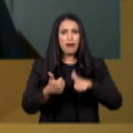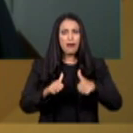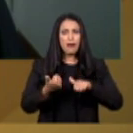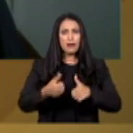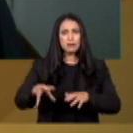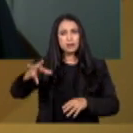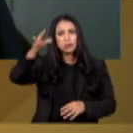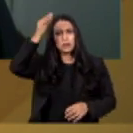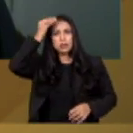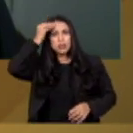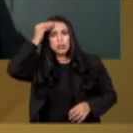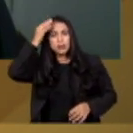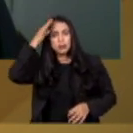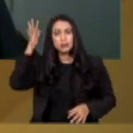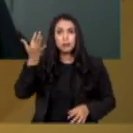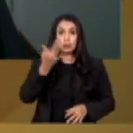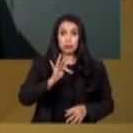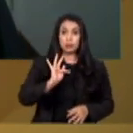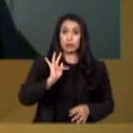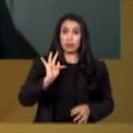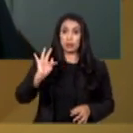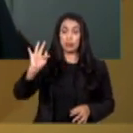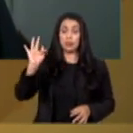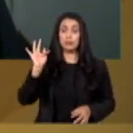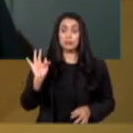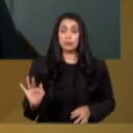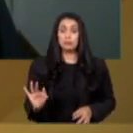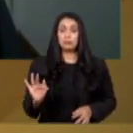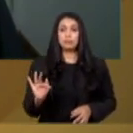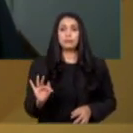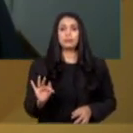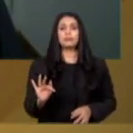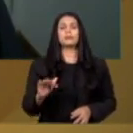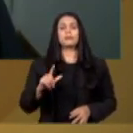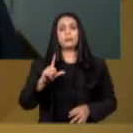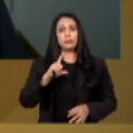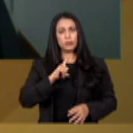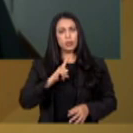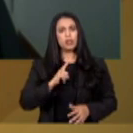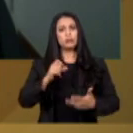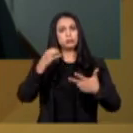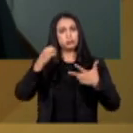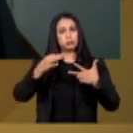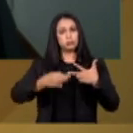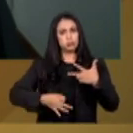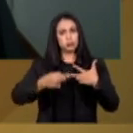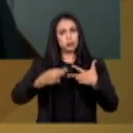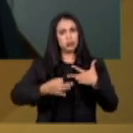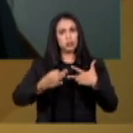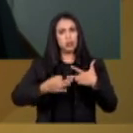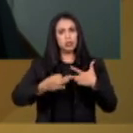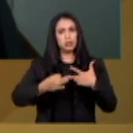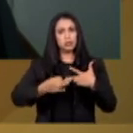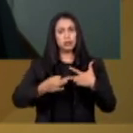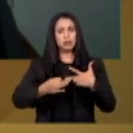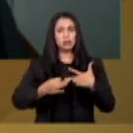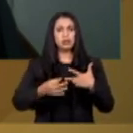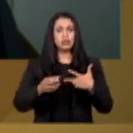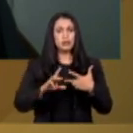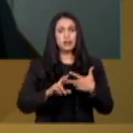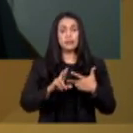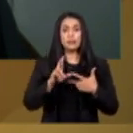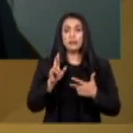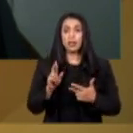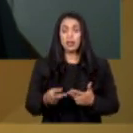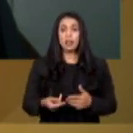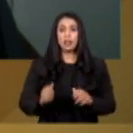visão mais consentânea do federalismo ensejam a postura do poder judiciár io ciumenta